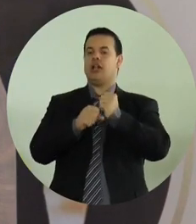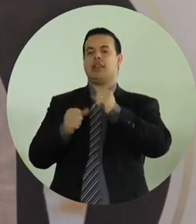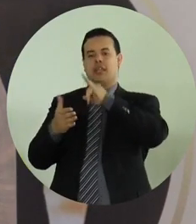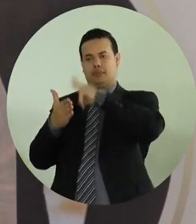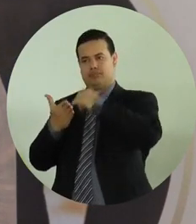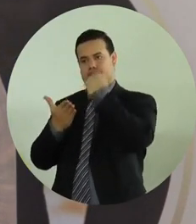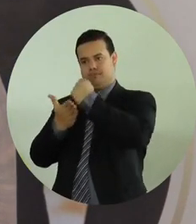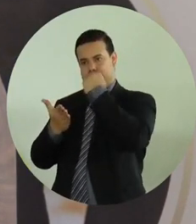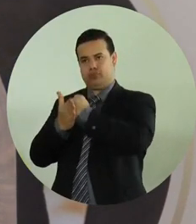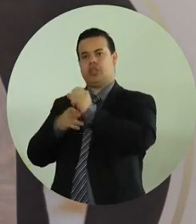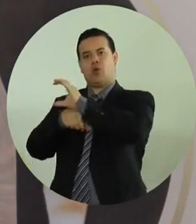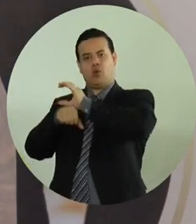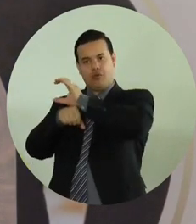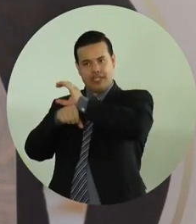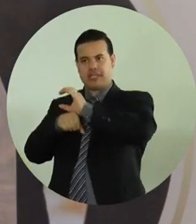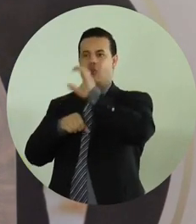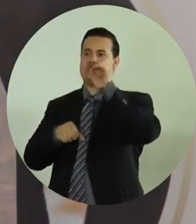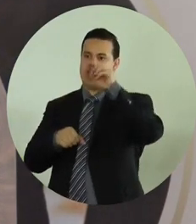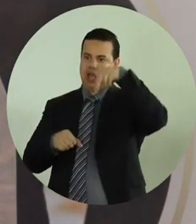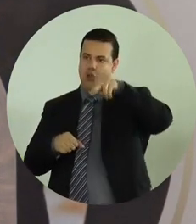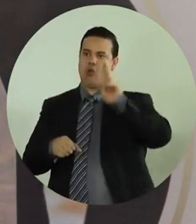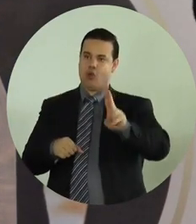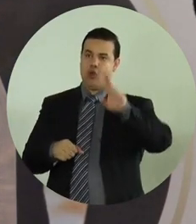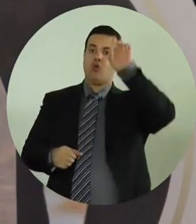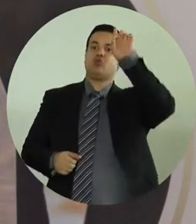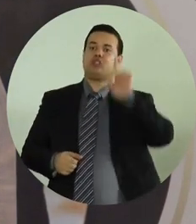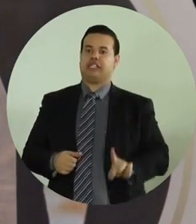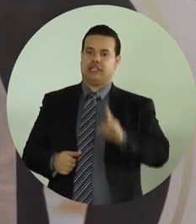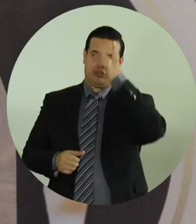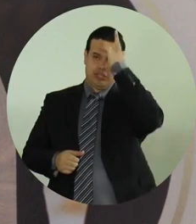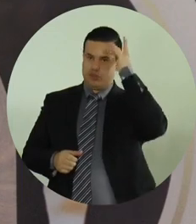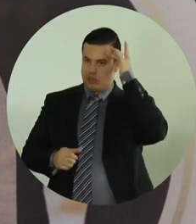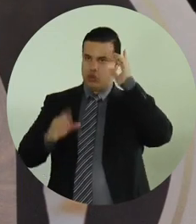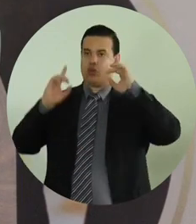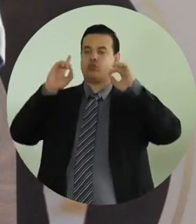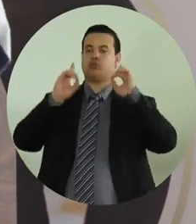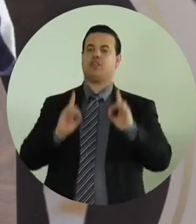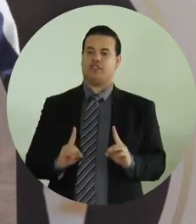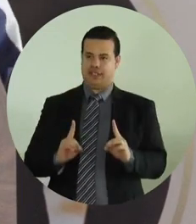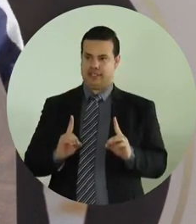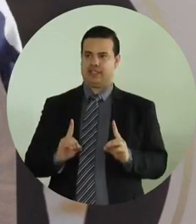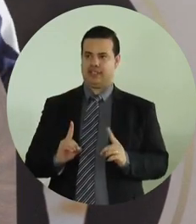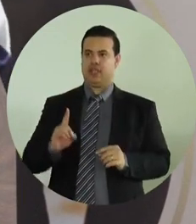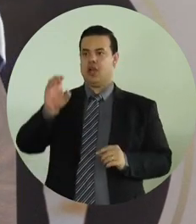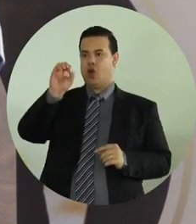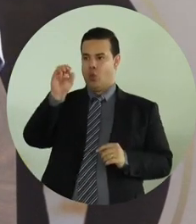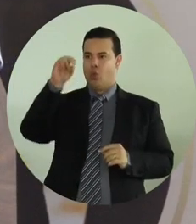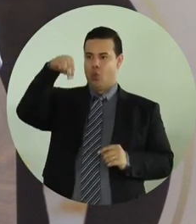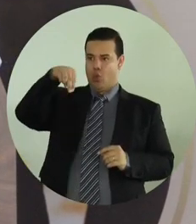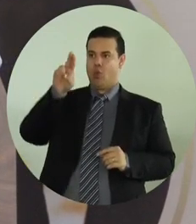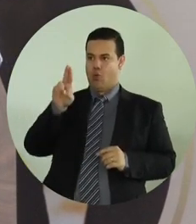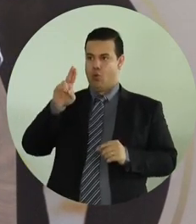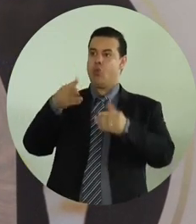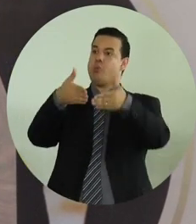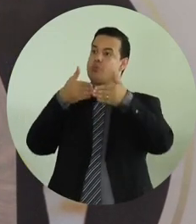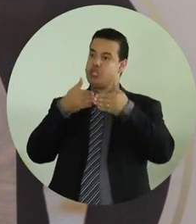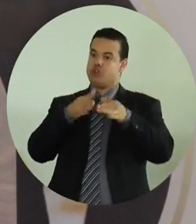Convenção da ONU sobre os Direitos das Pessoas com Deficiência. A ONU nos pediu que preparássemos um